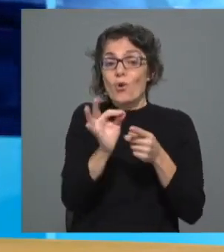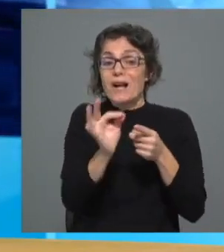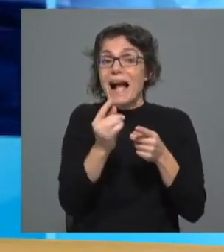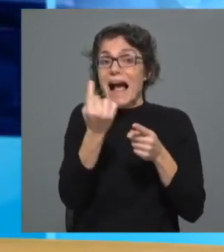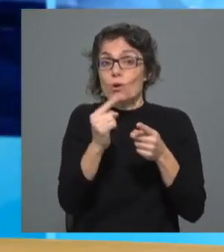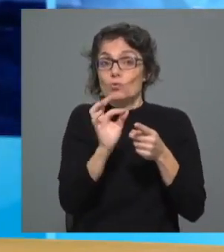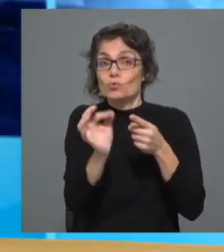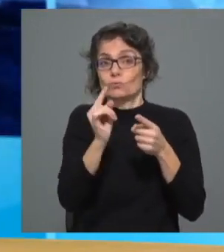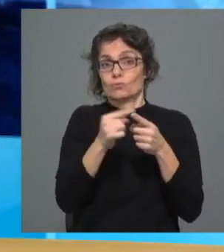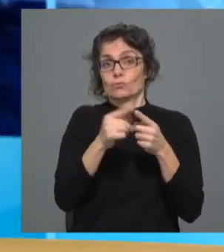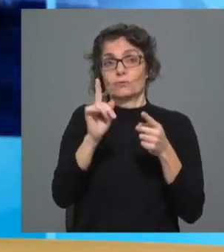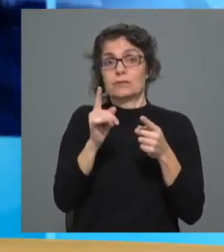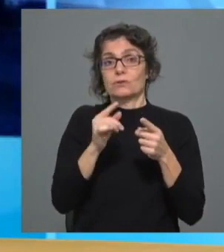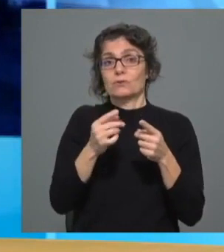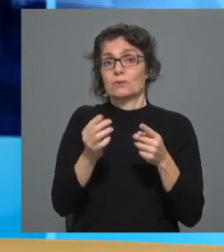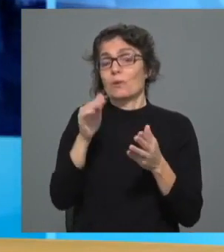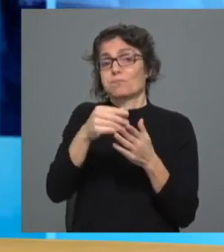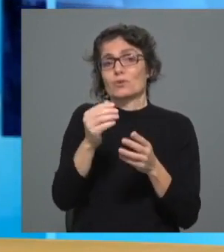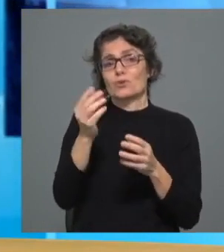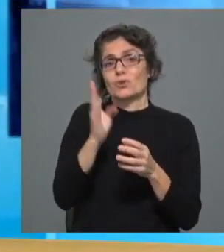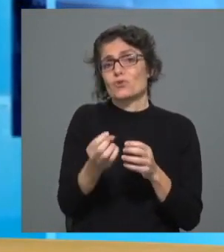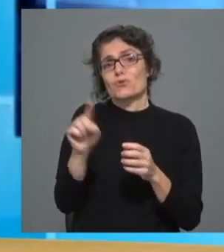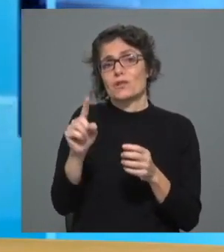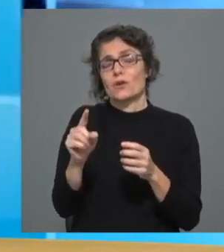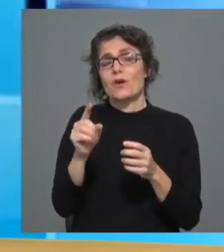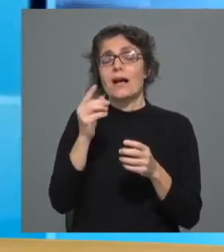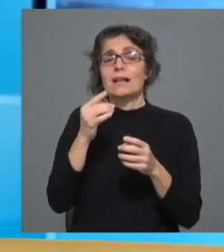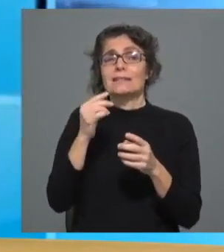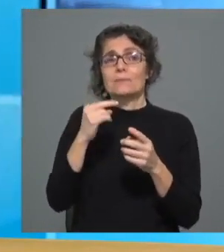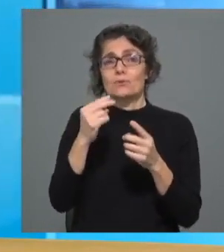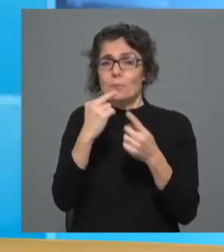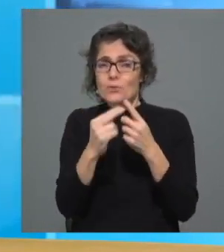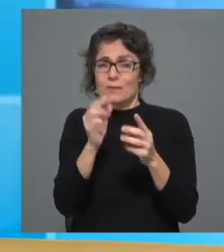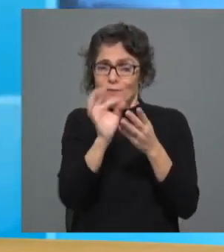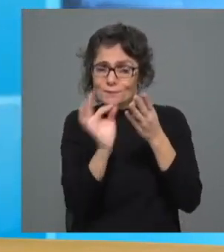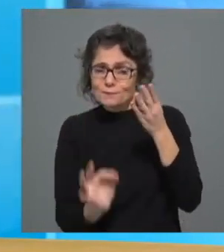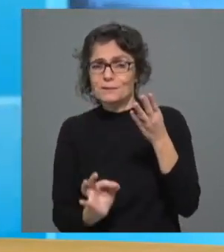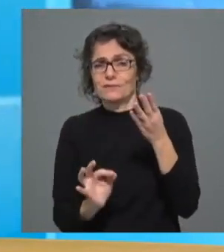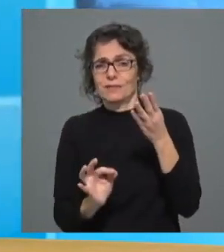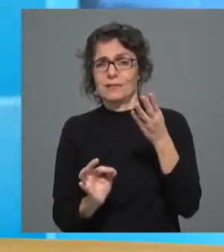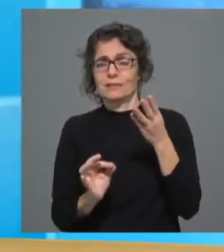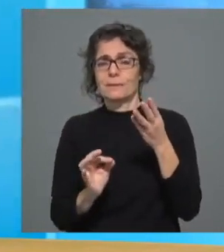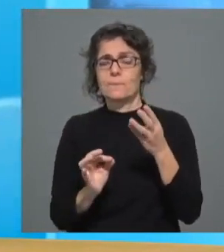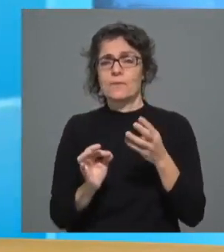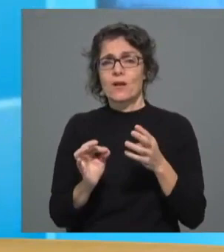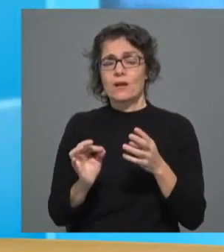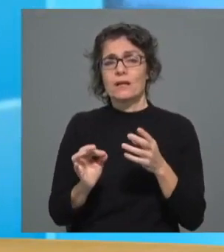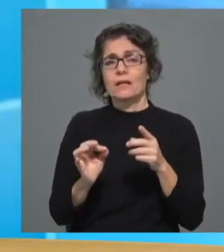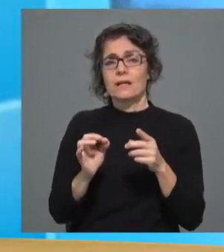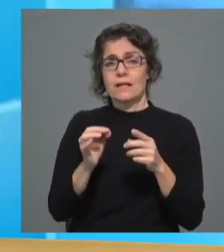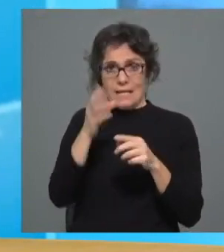injustos. E falou dos professores, se calhar é uma daquelas profissões em que há uma função